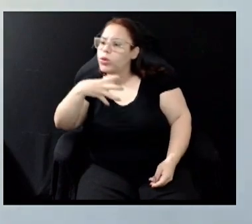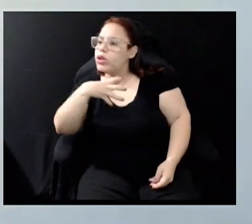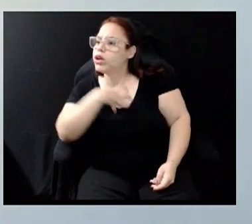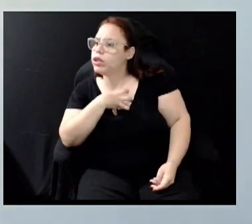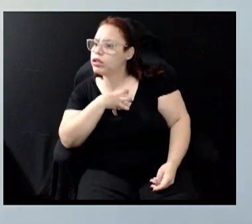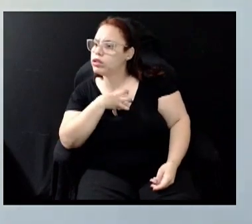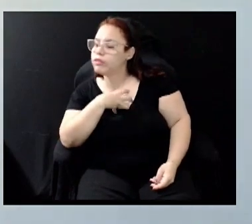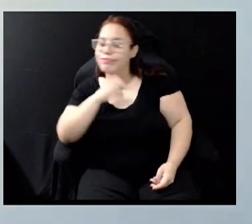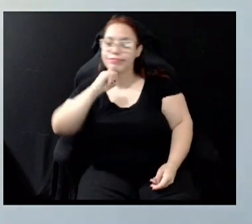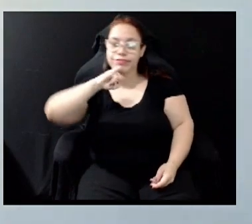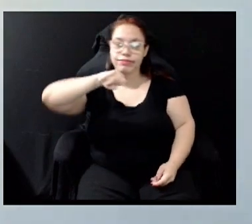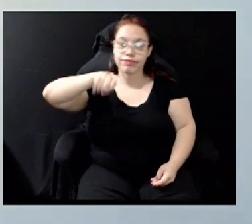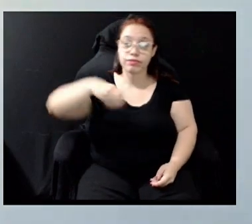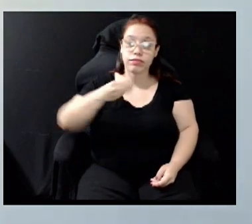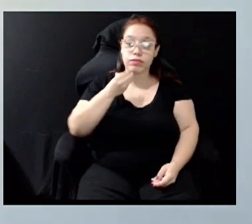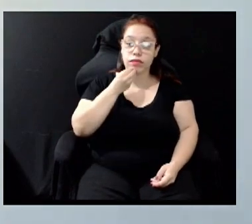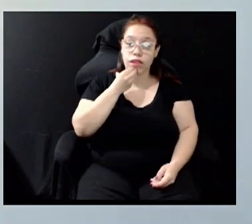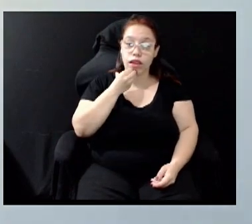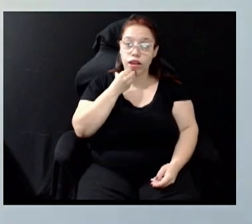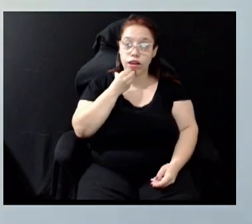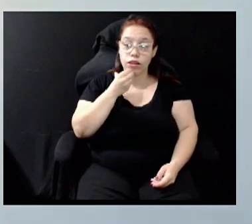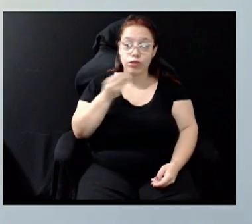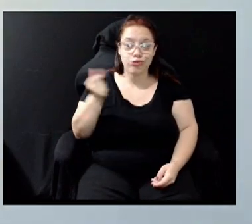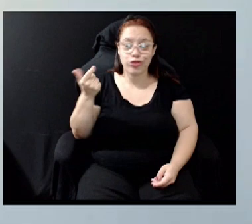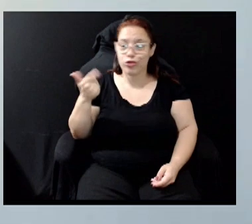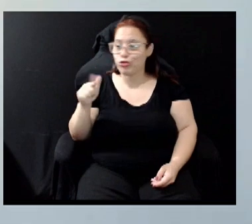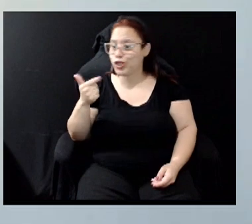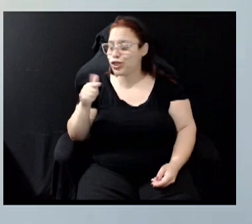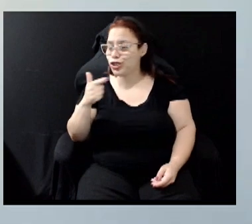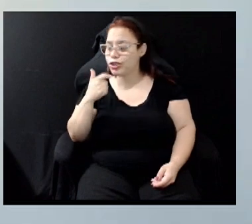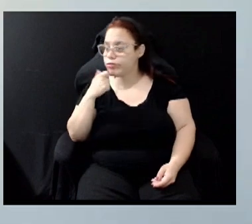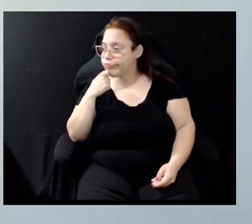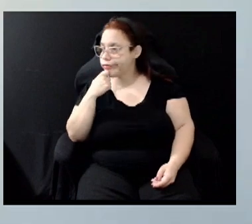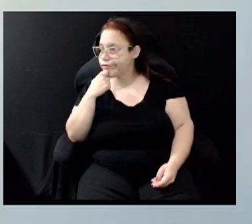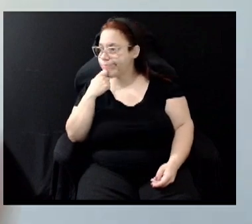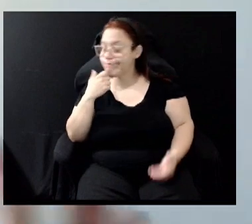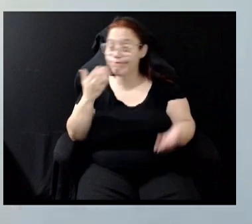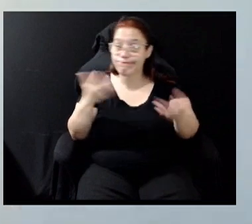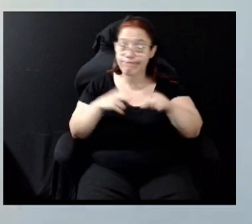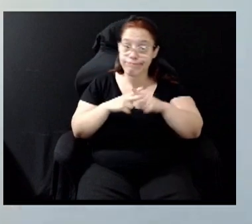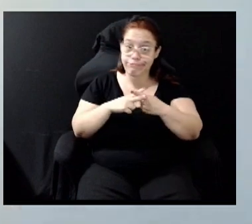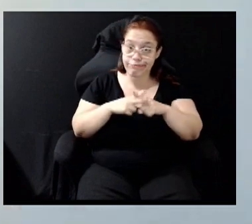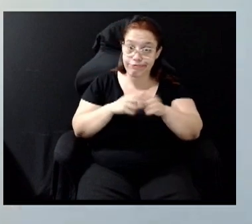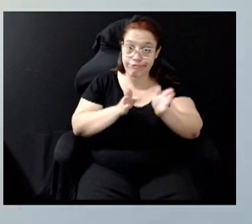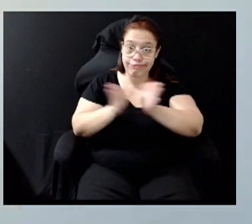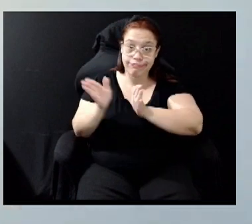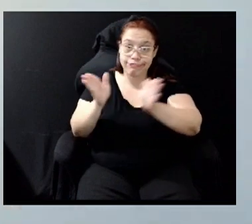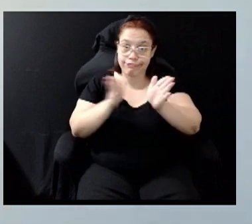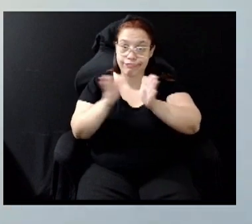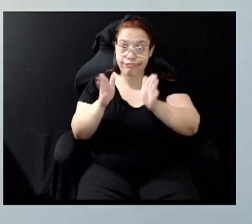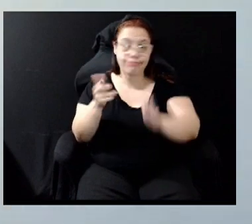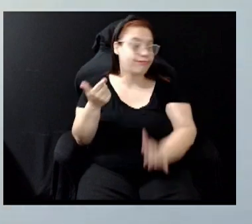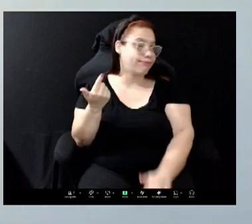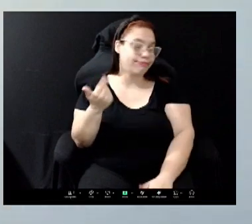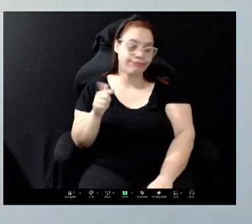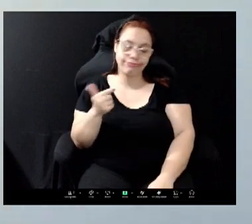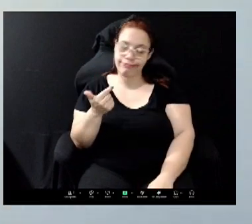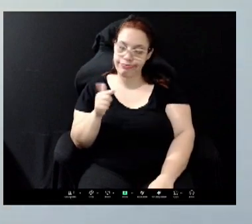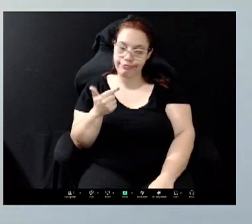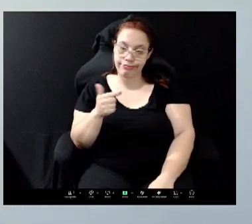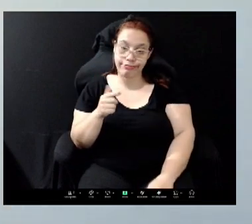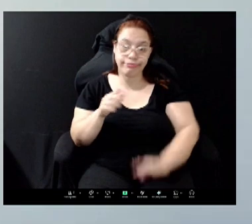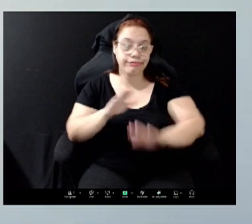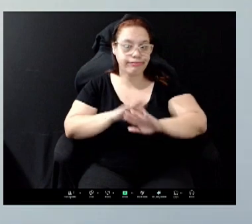oportunidade de fazer, que de repente antes eu não tive? Hoje, ferramentas que eu tenho acesso que antes eu também não tinha, enfim, mas é